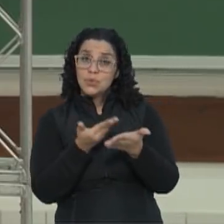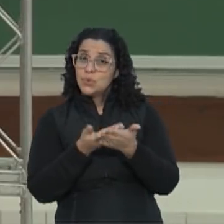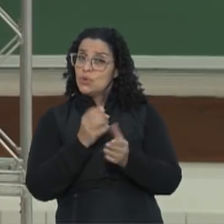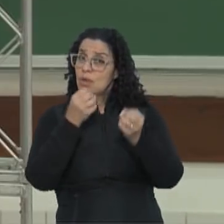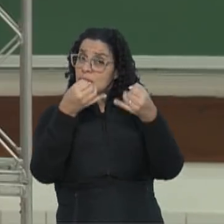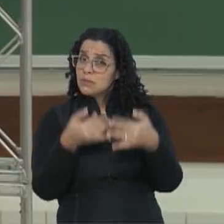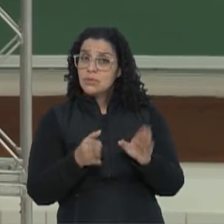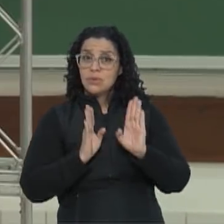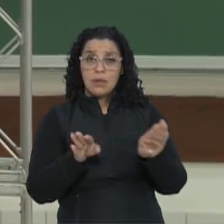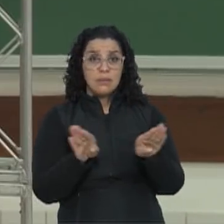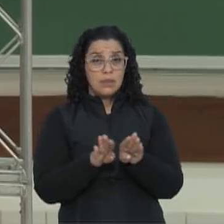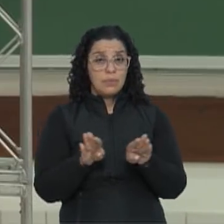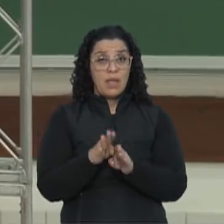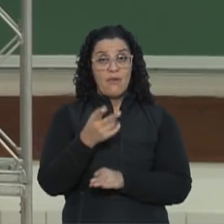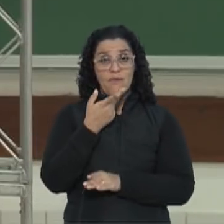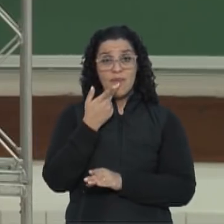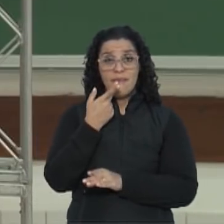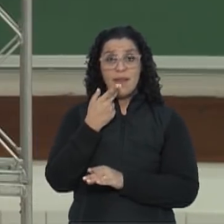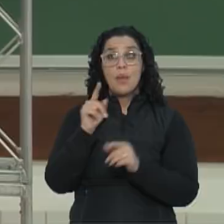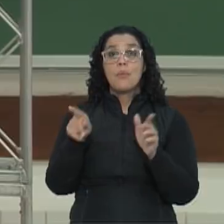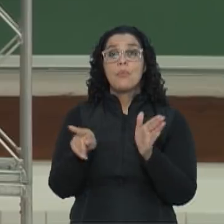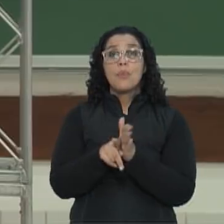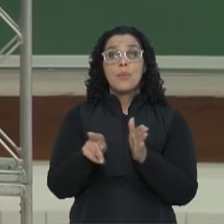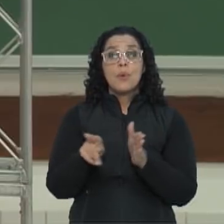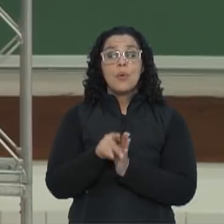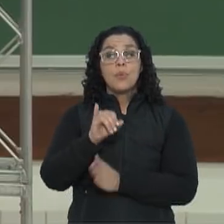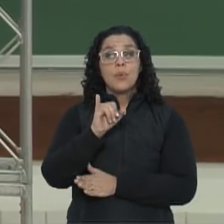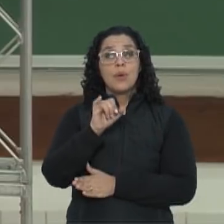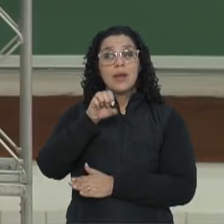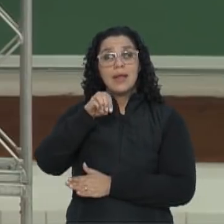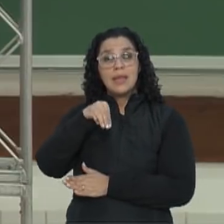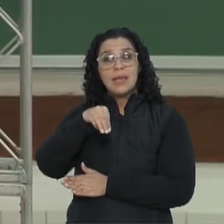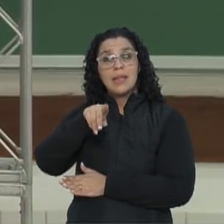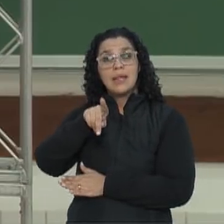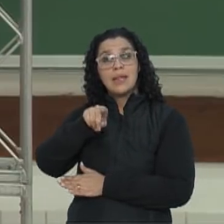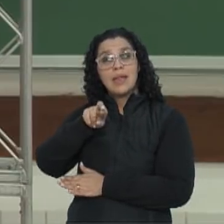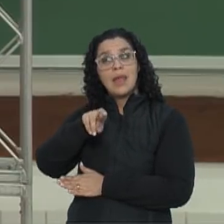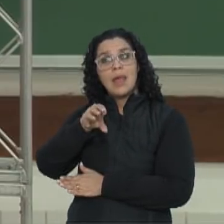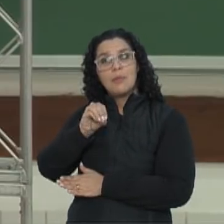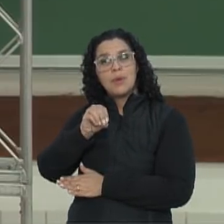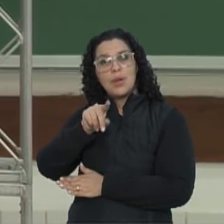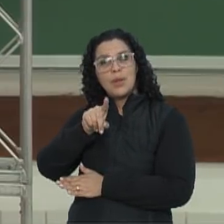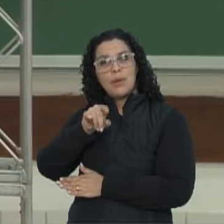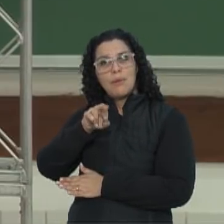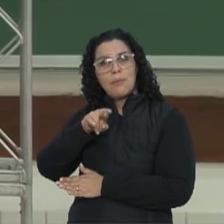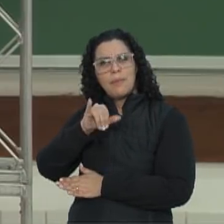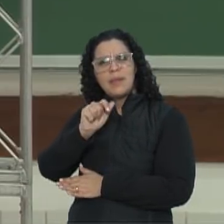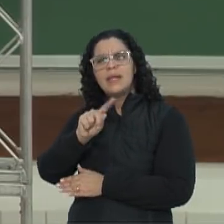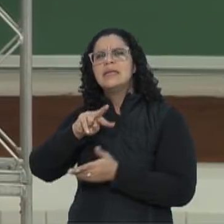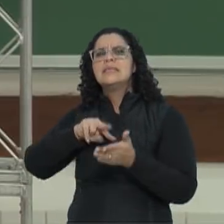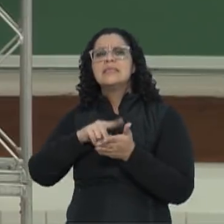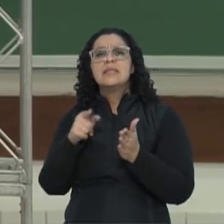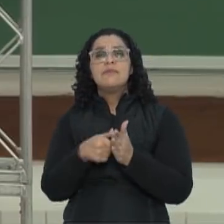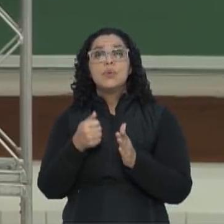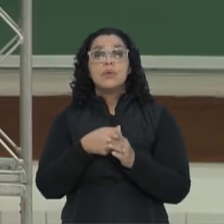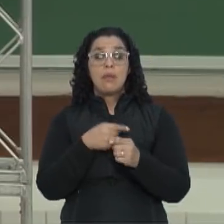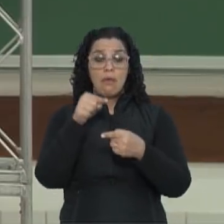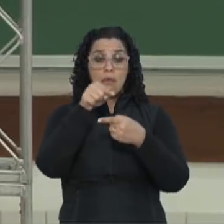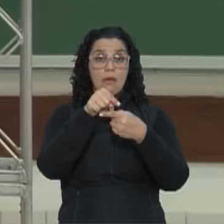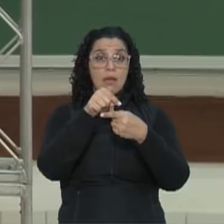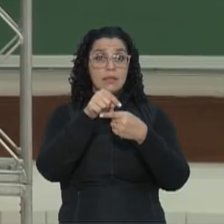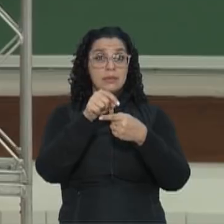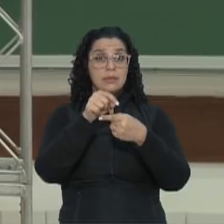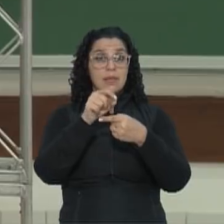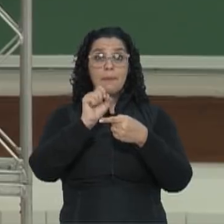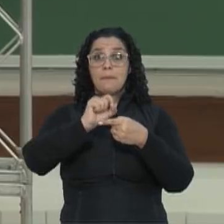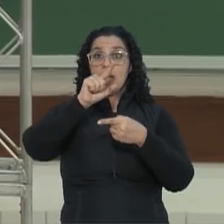isso. Falou sobre o quê? Fração imprópria. Isso aqui é uma fração imprópria porque representa mais que